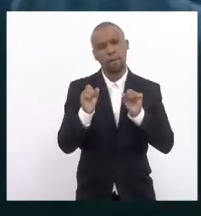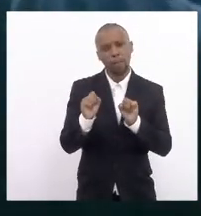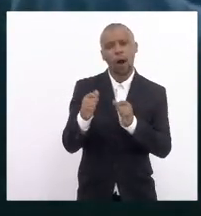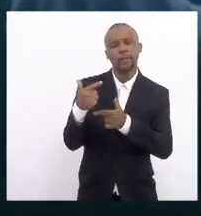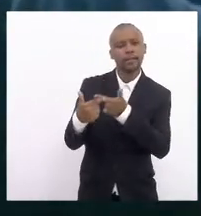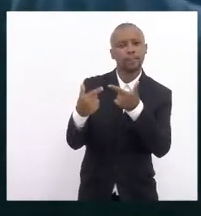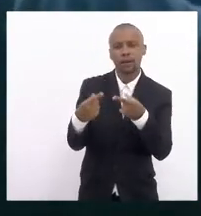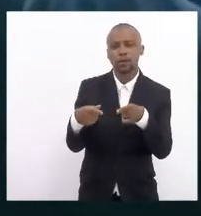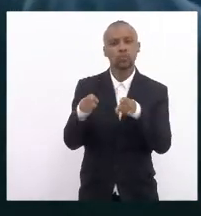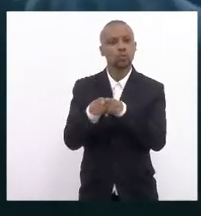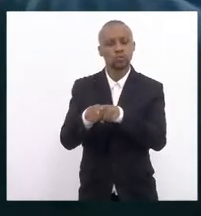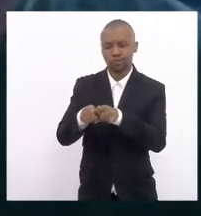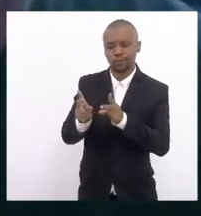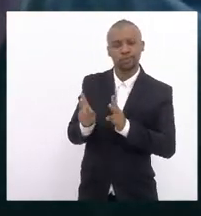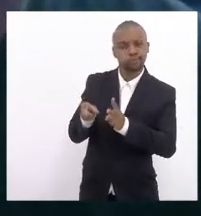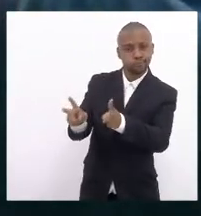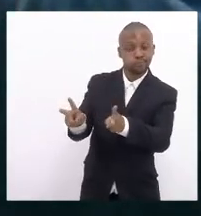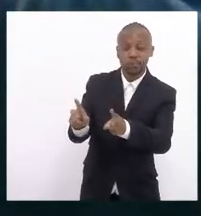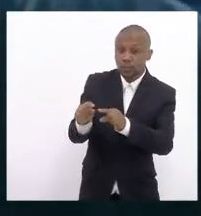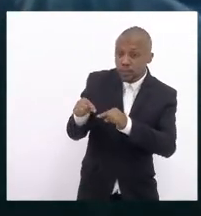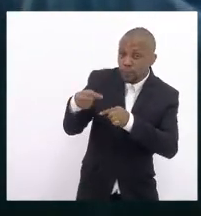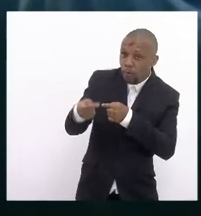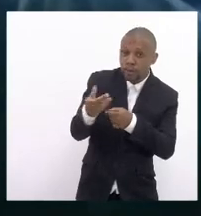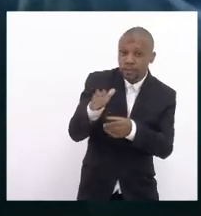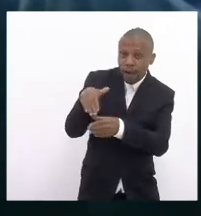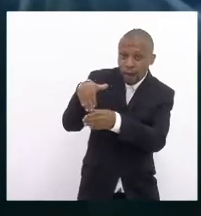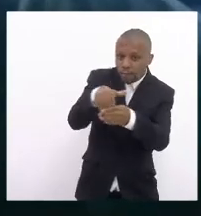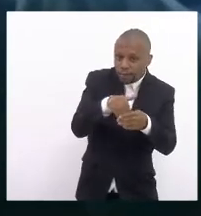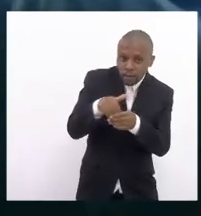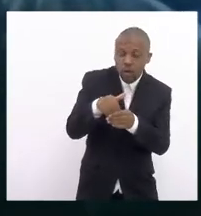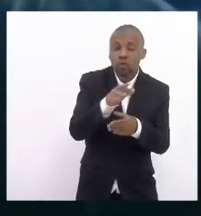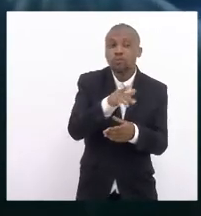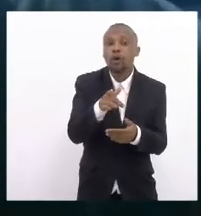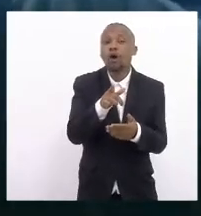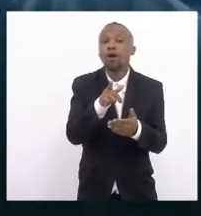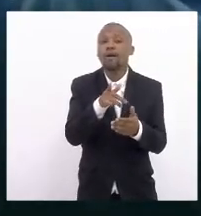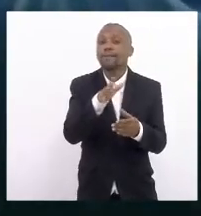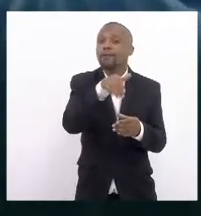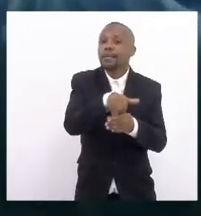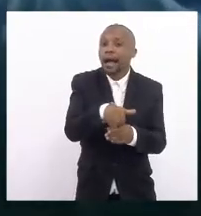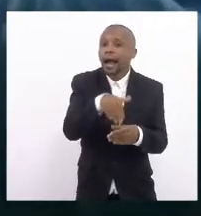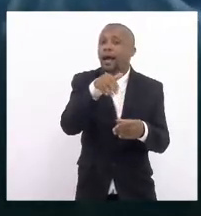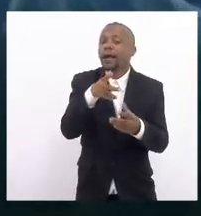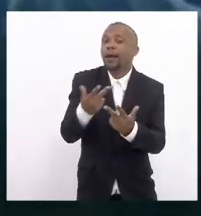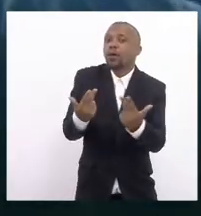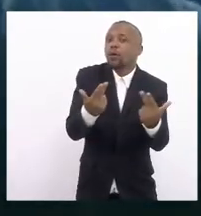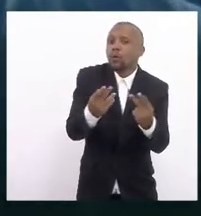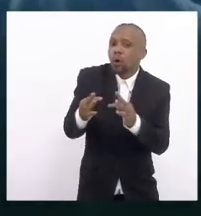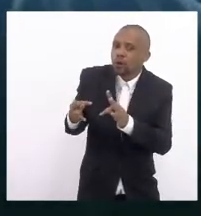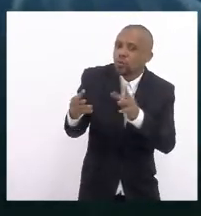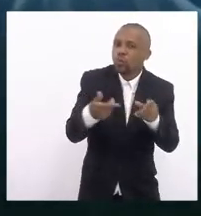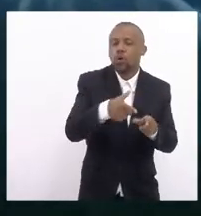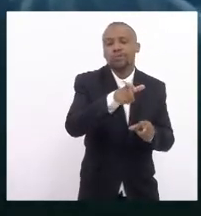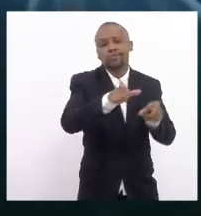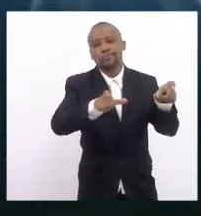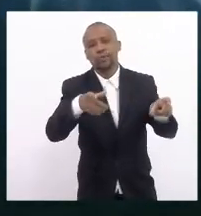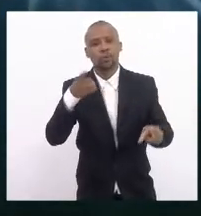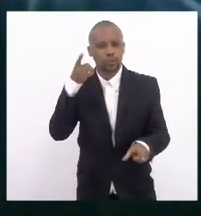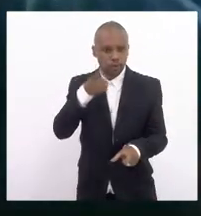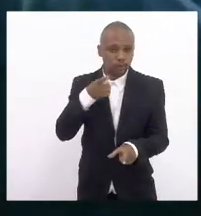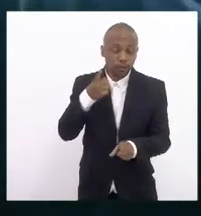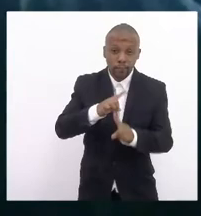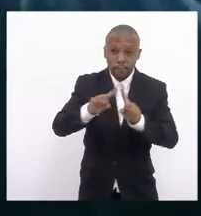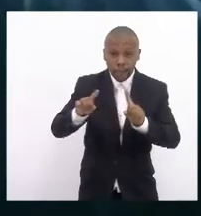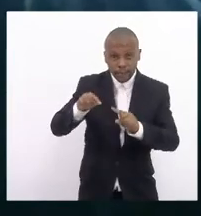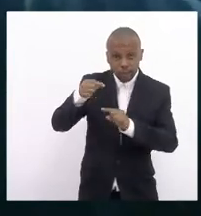depois da votação, eu vou votar não como todos, para manter o acordo, mas depois da votação eu vou declarar o